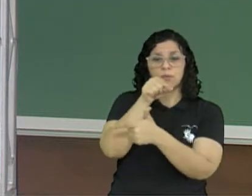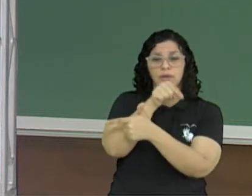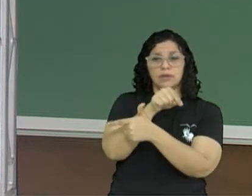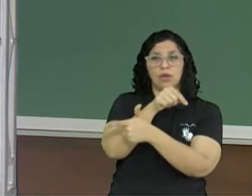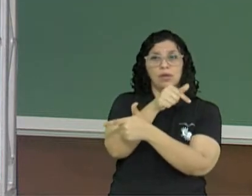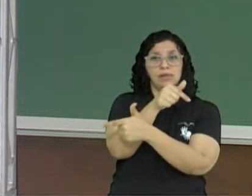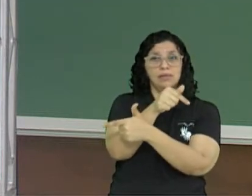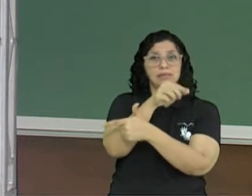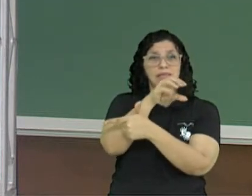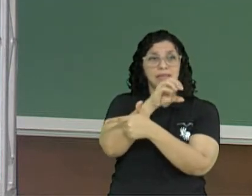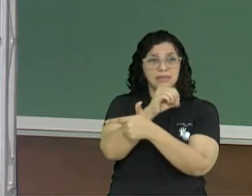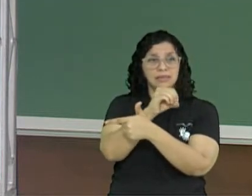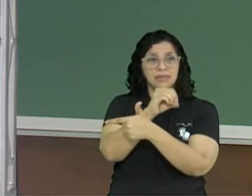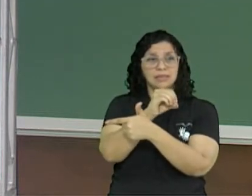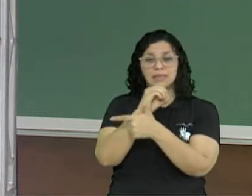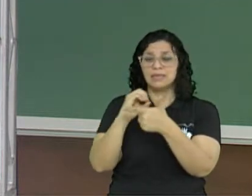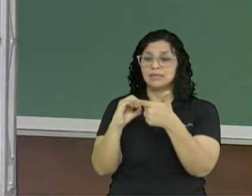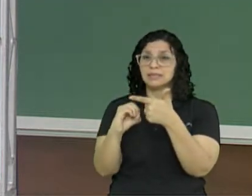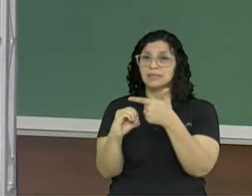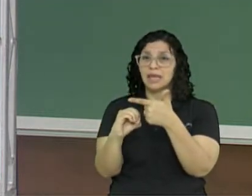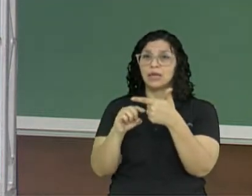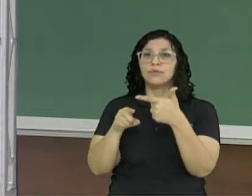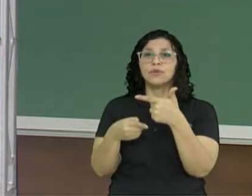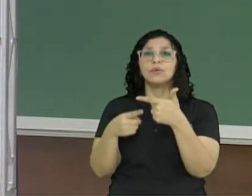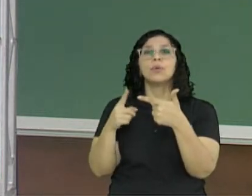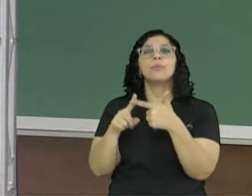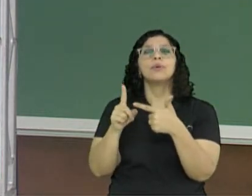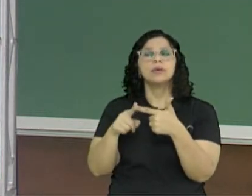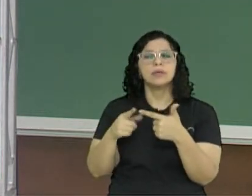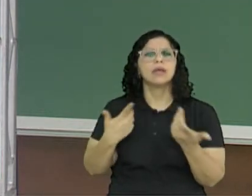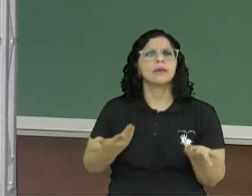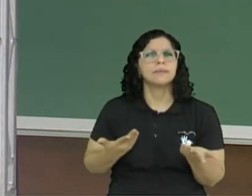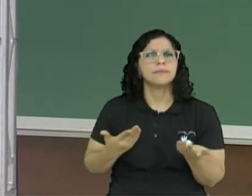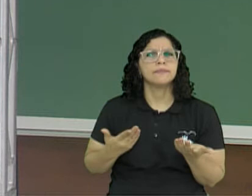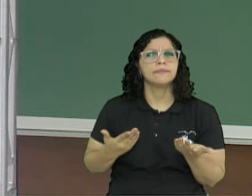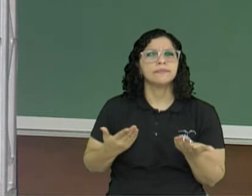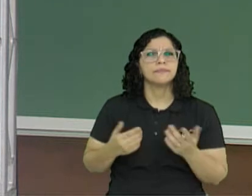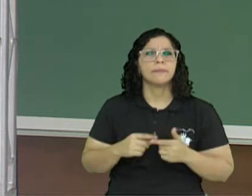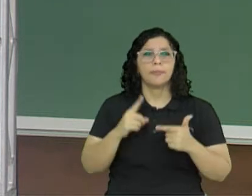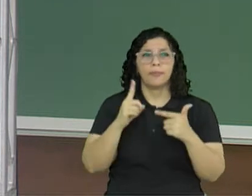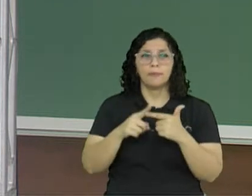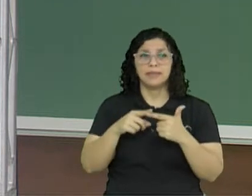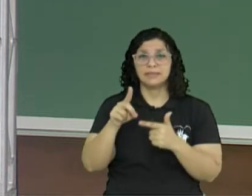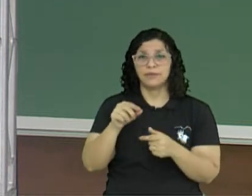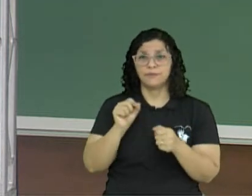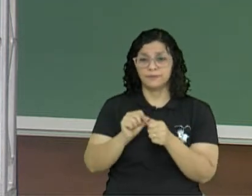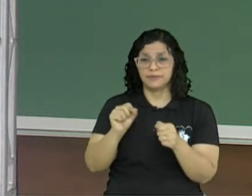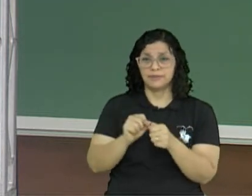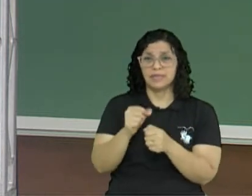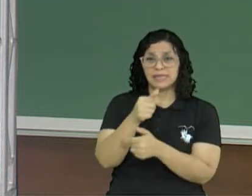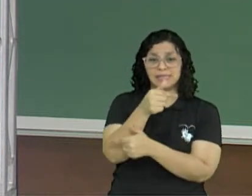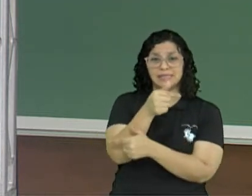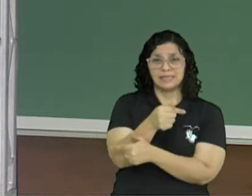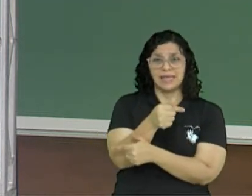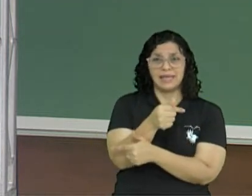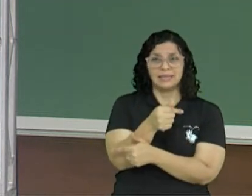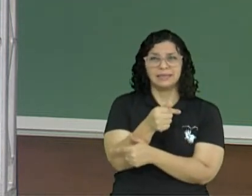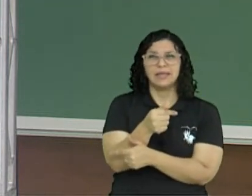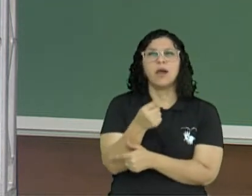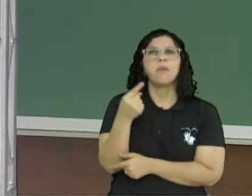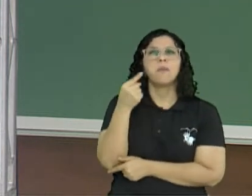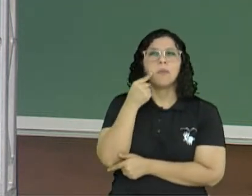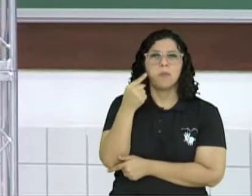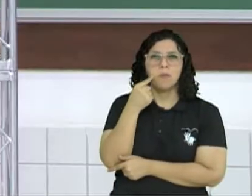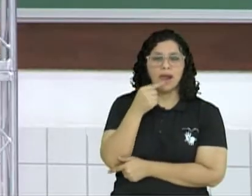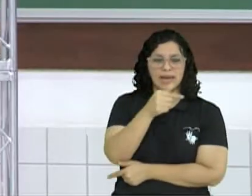decimal, significa que eu tenho que pôr um 0, aqui. Por que isso? Se eu pegar 7 balas, vamos pensar em balas. Se